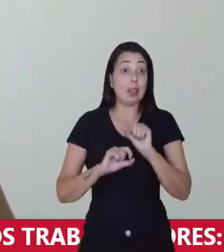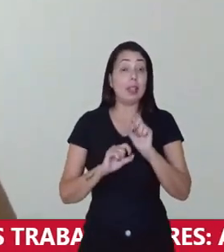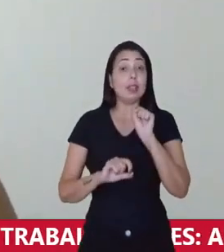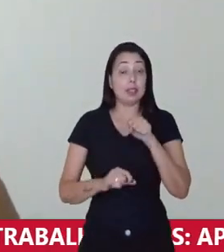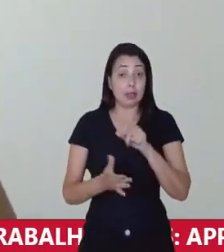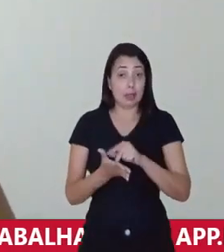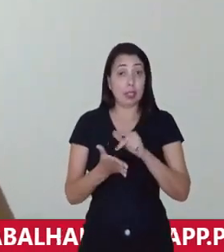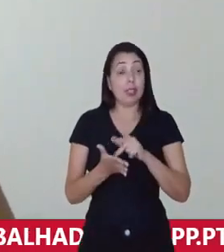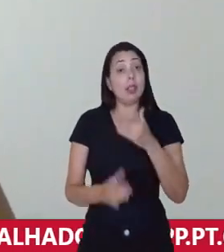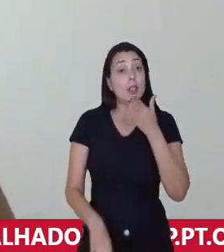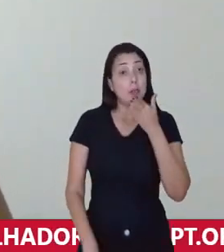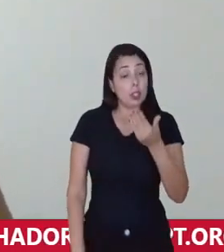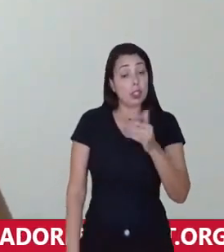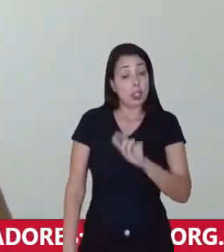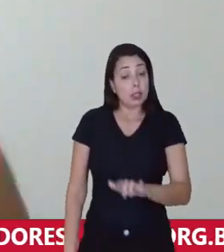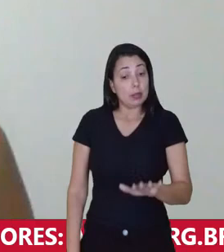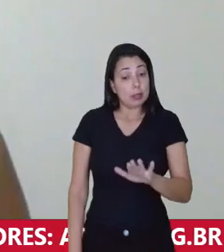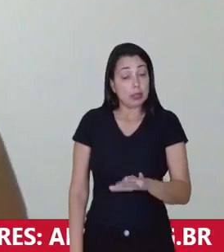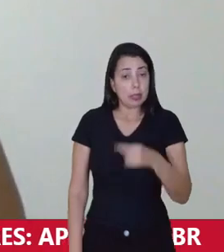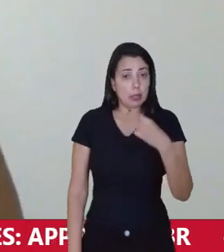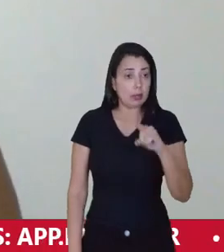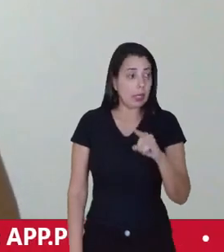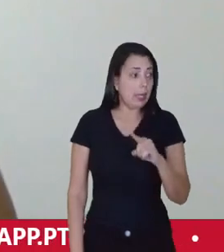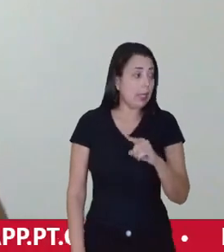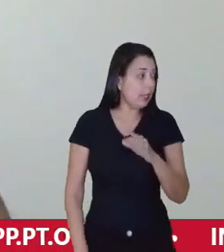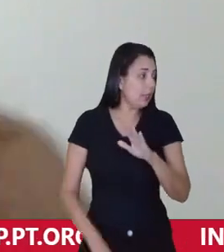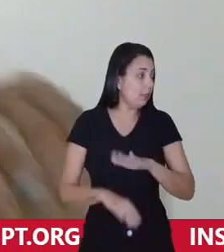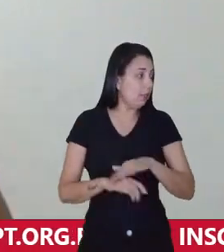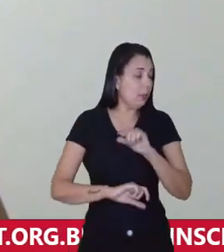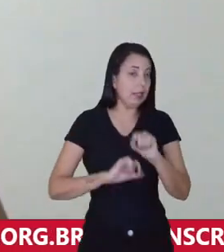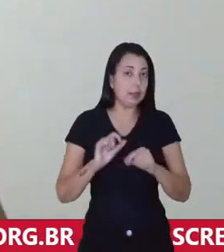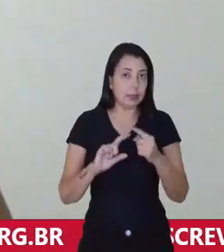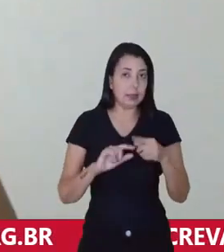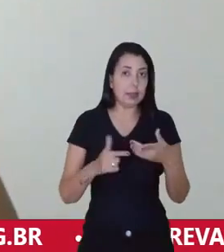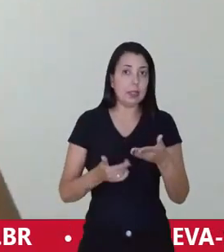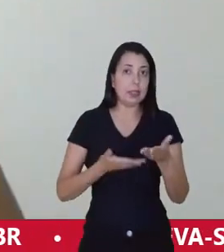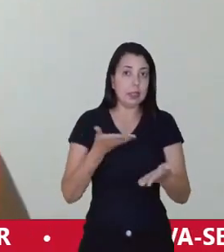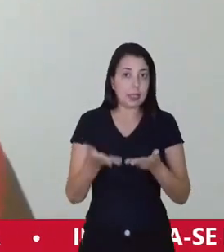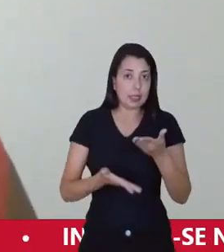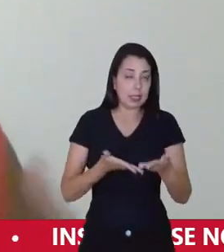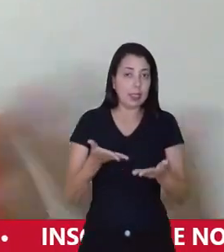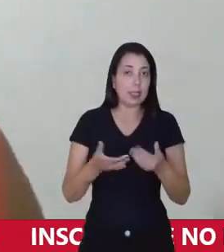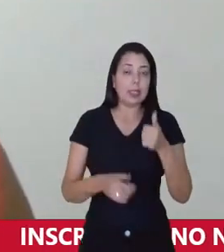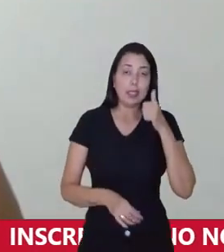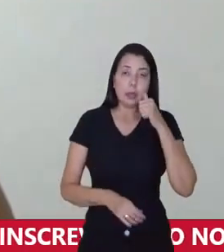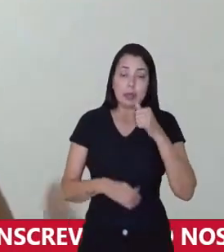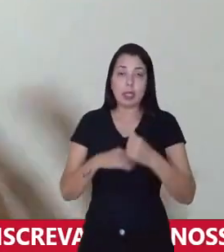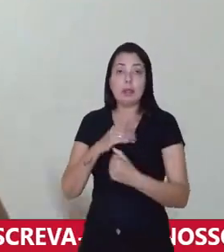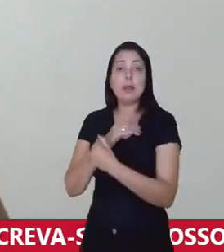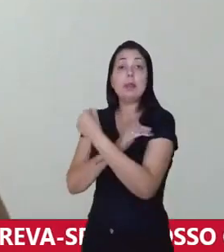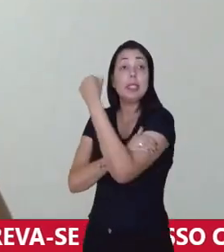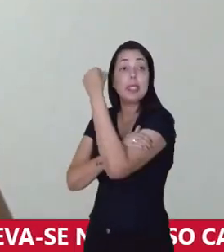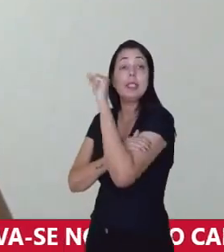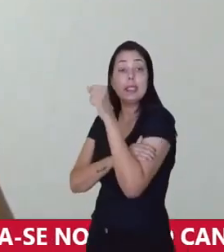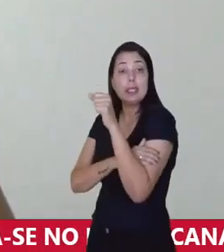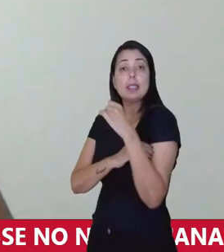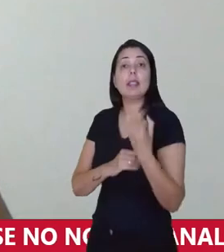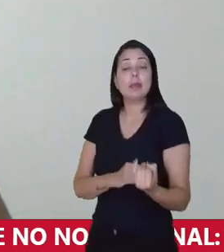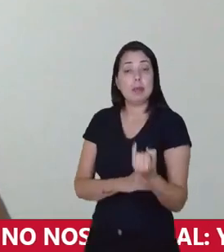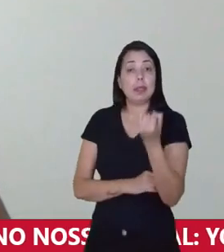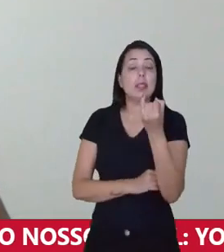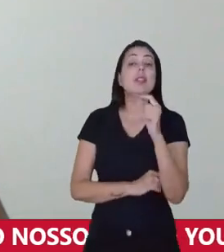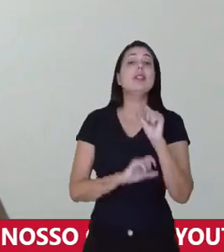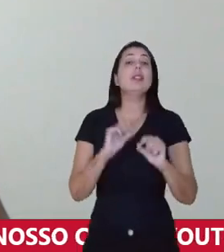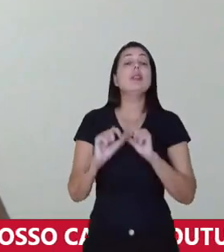fato reivindicar creche. O que foi posteriormente abarcado pelas feministas, isso, claro, é importante, mas